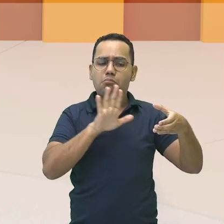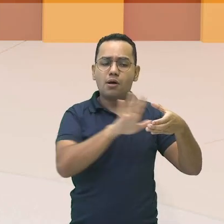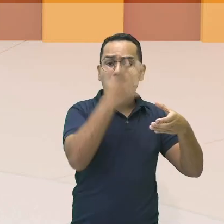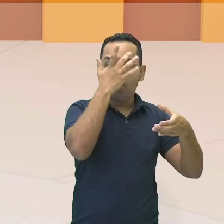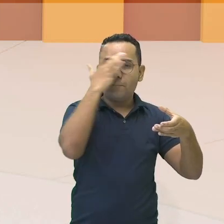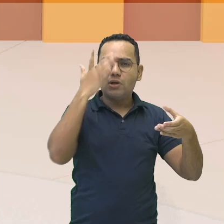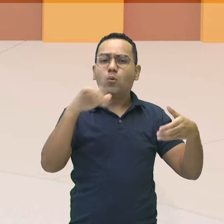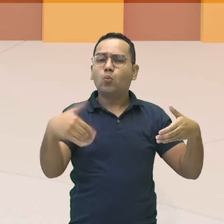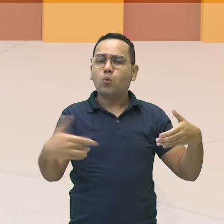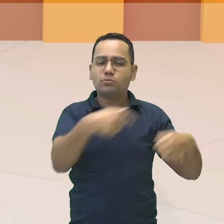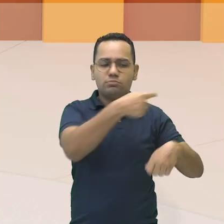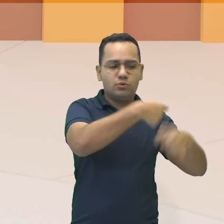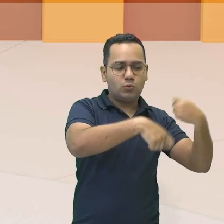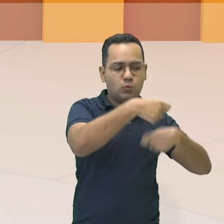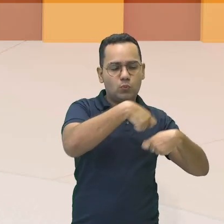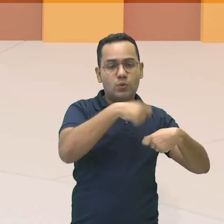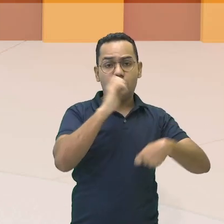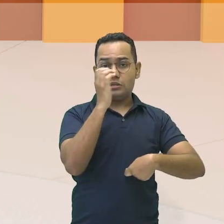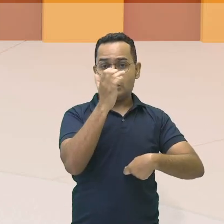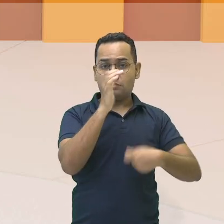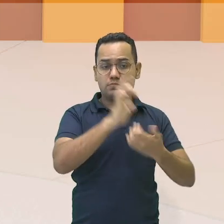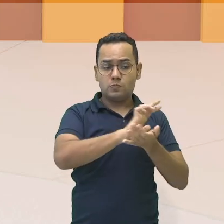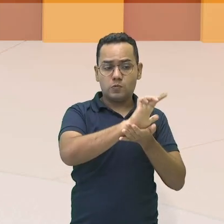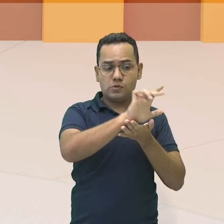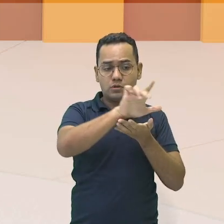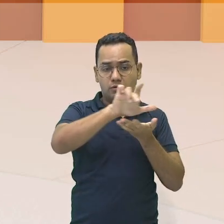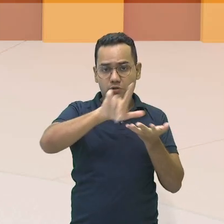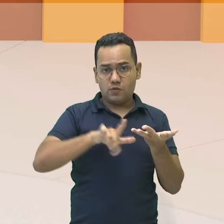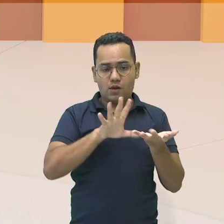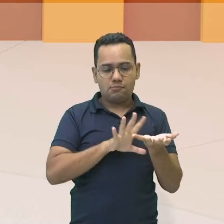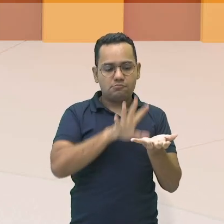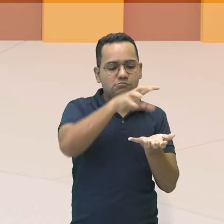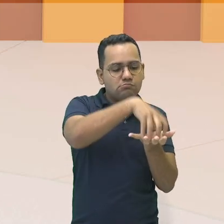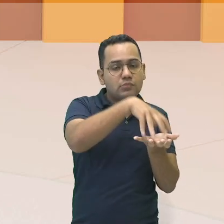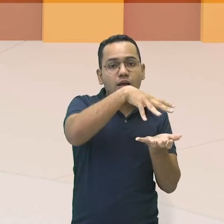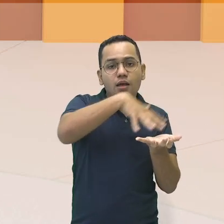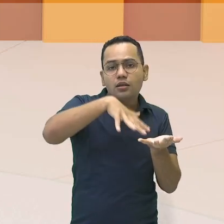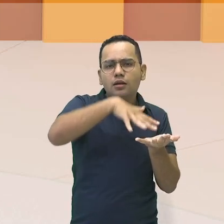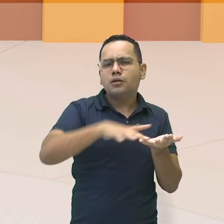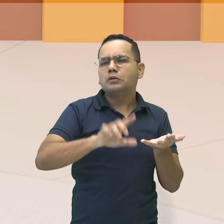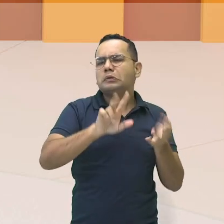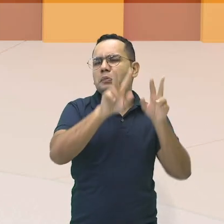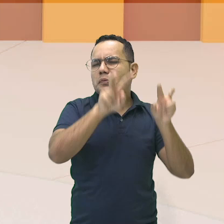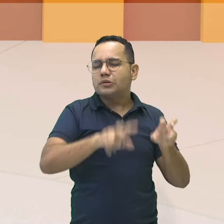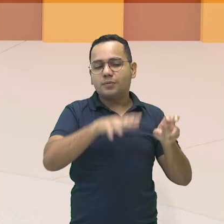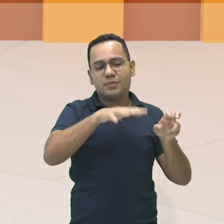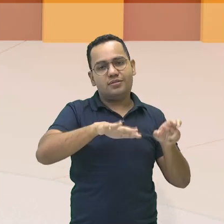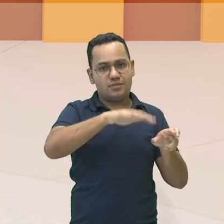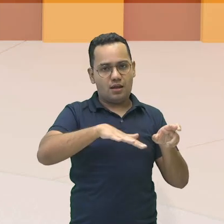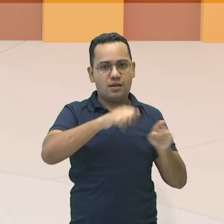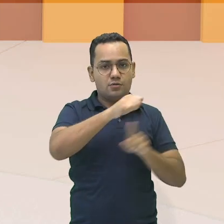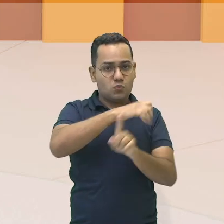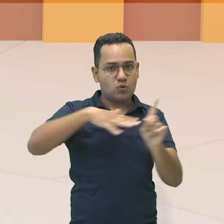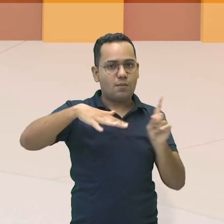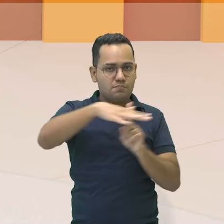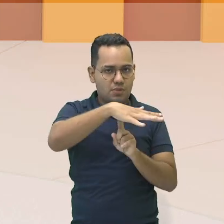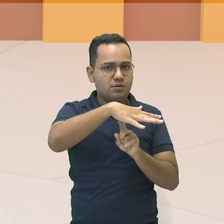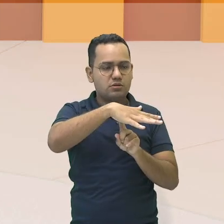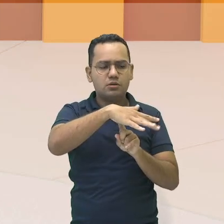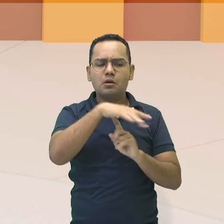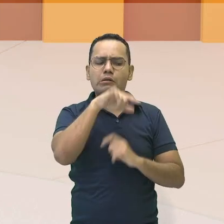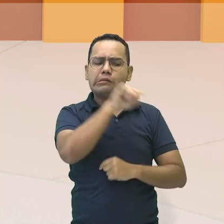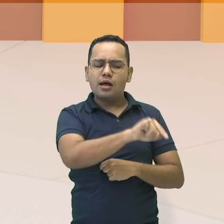políticos, cientistas, estudiosos relacionados à questão ambiental. Então, eles se reuniam para